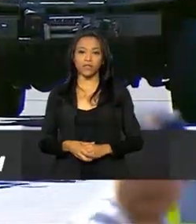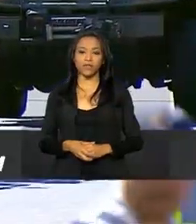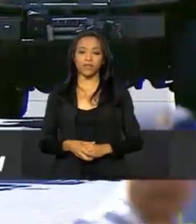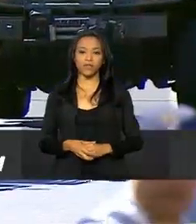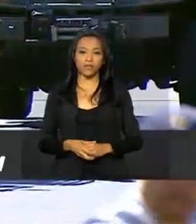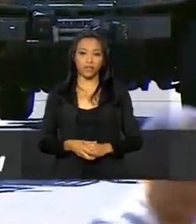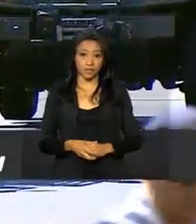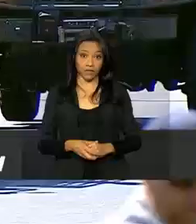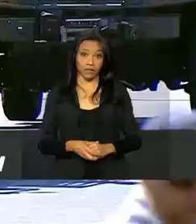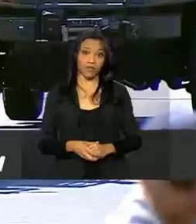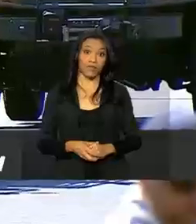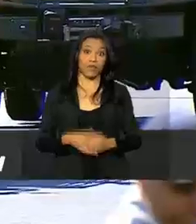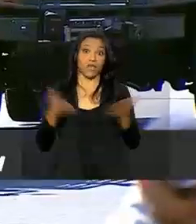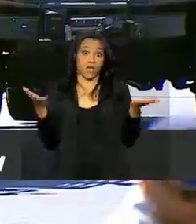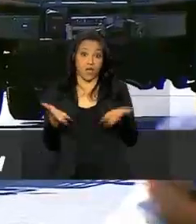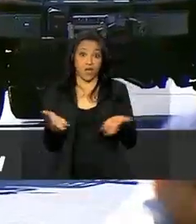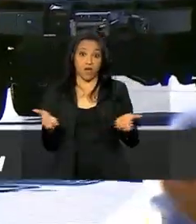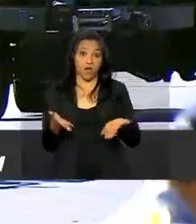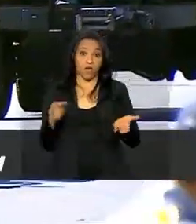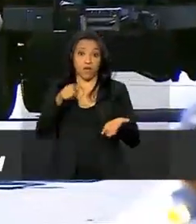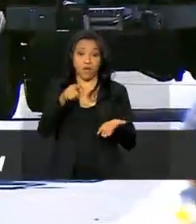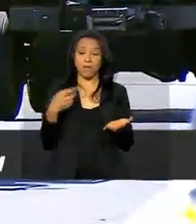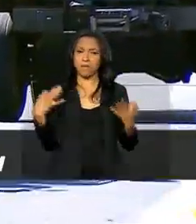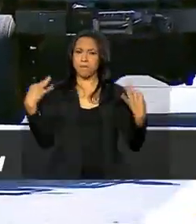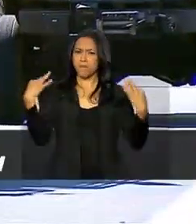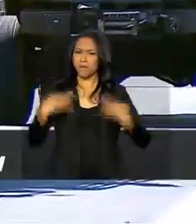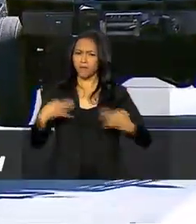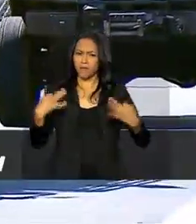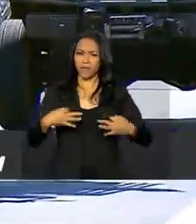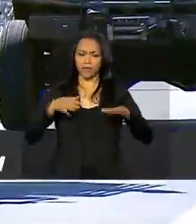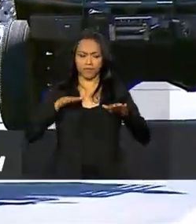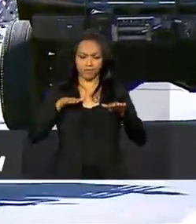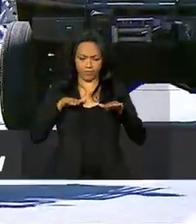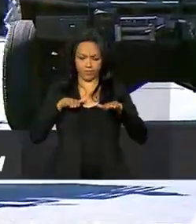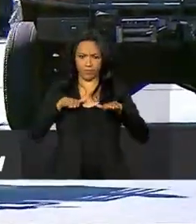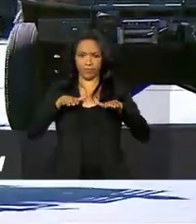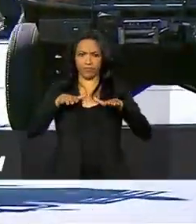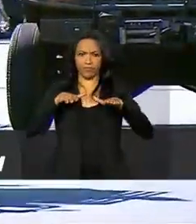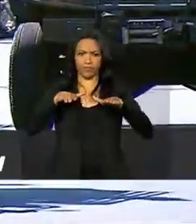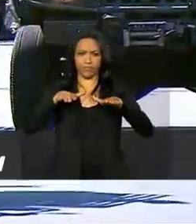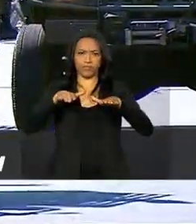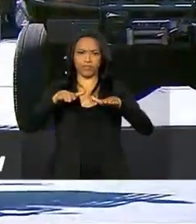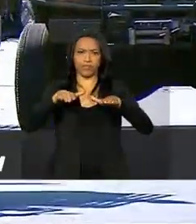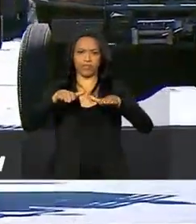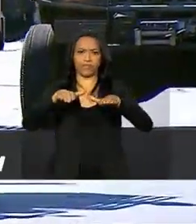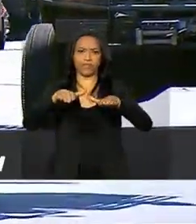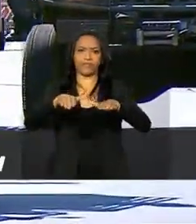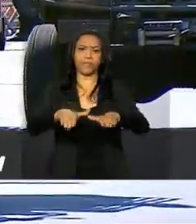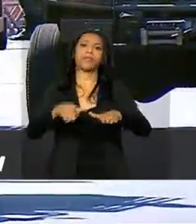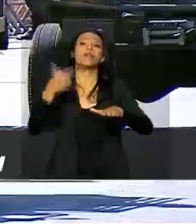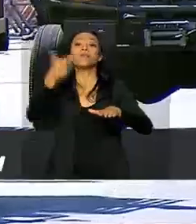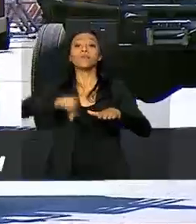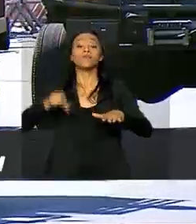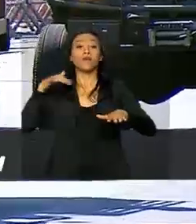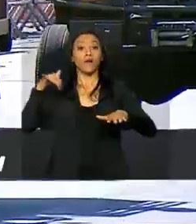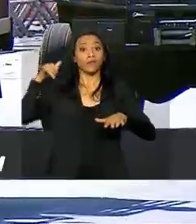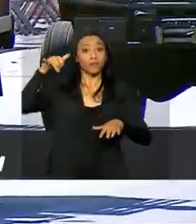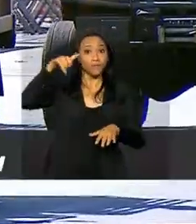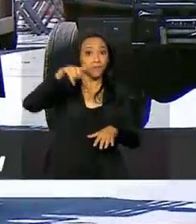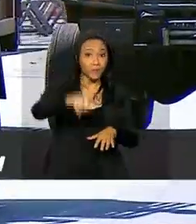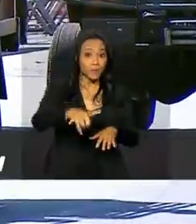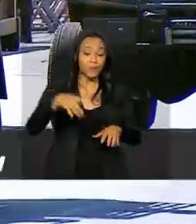brindam o público com a marcha perfeita dos batalhões, a passagem dos aviões, o